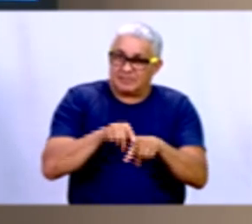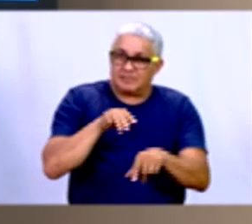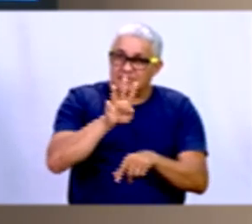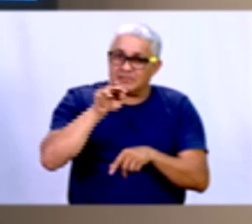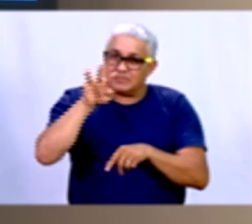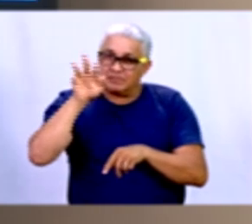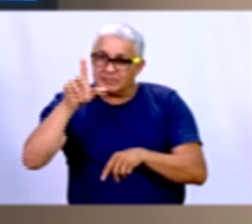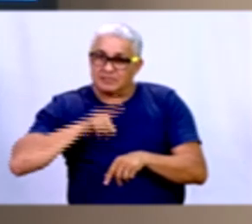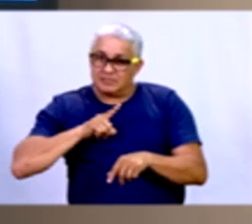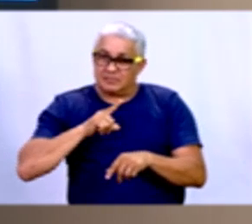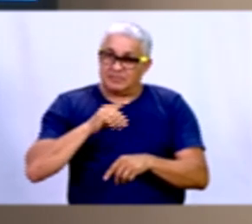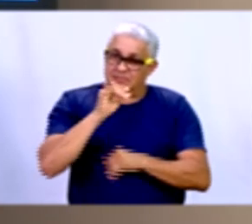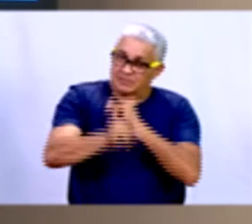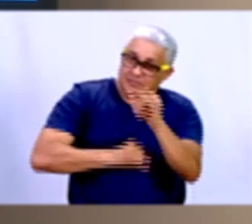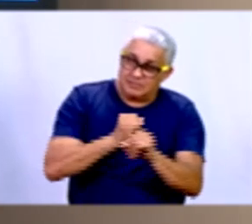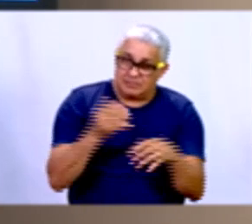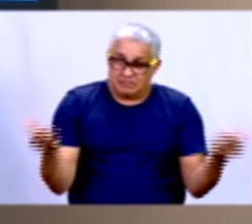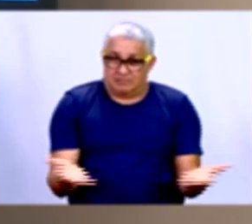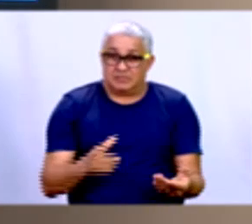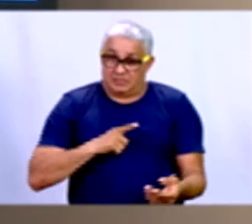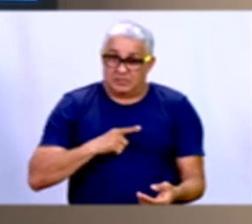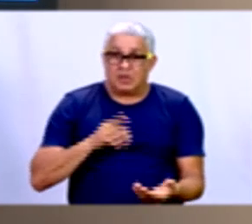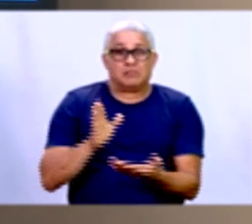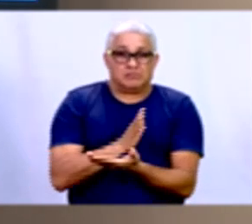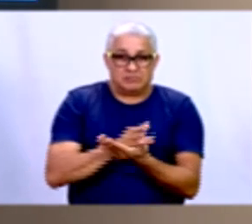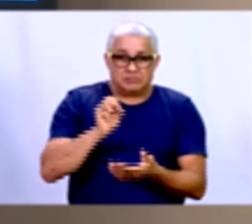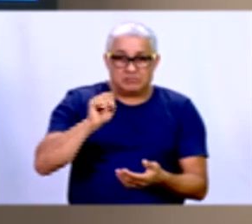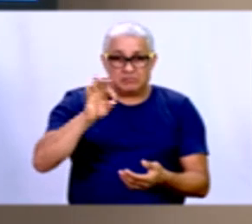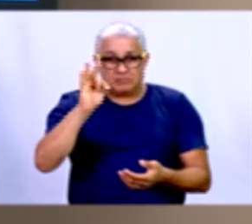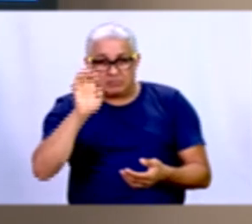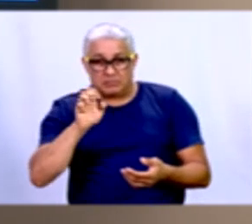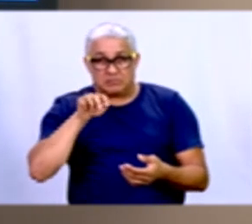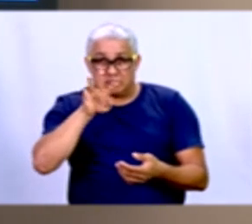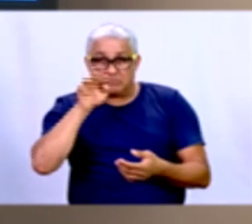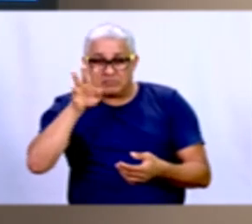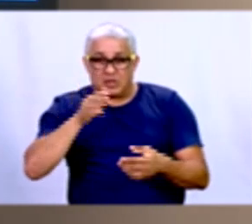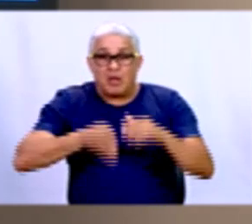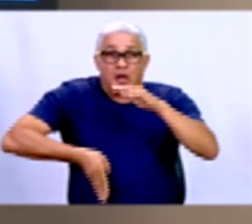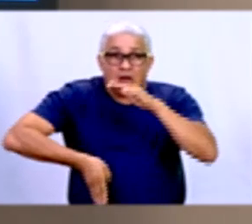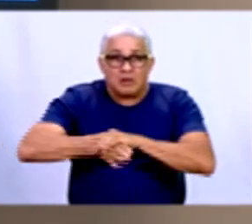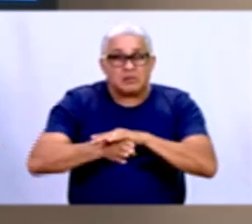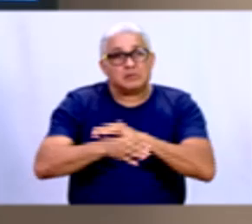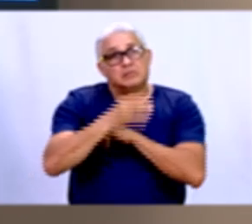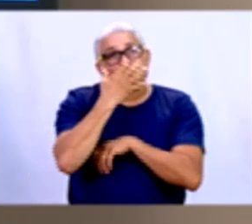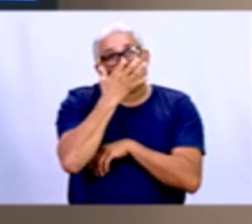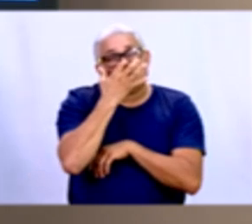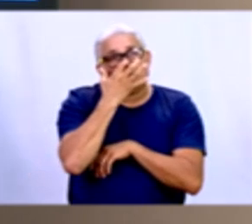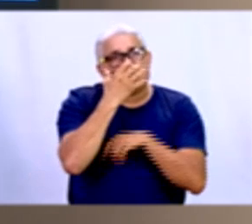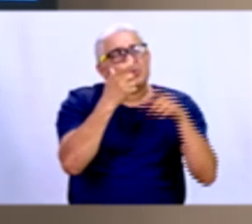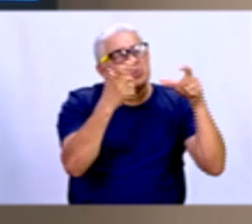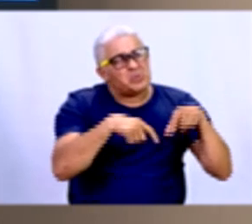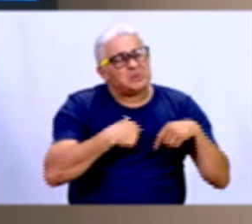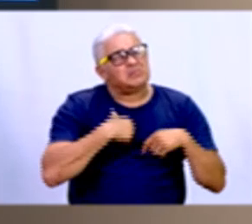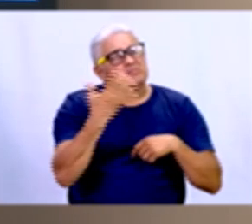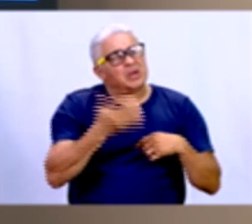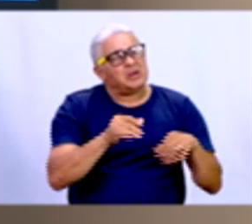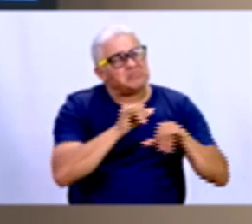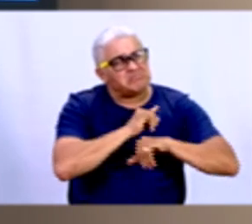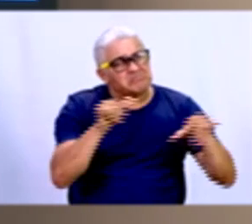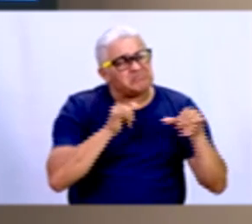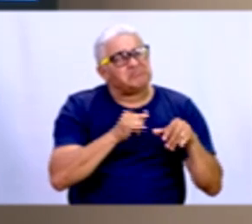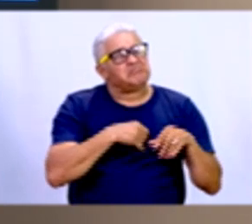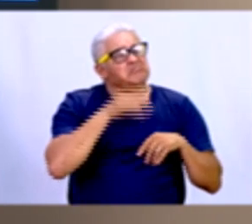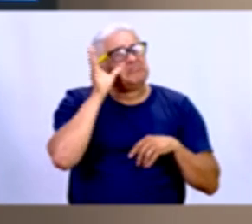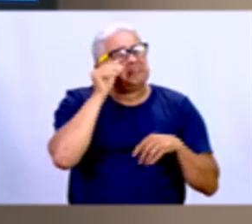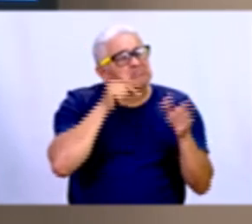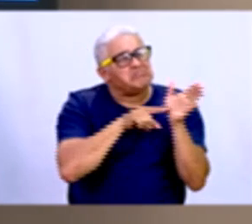hoje na internet, eles são intuitivos? Tem site que você entra e se pergunta, onde que eu consigo a informação que eu estou procurando?